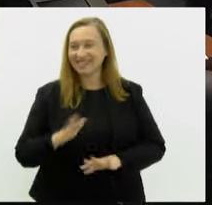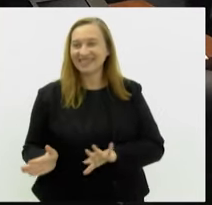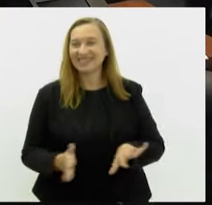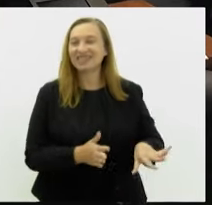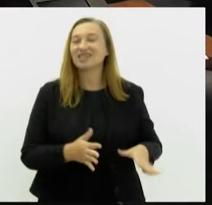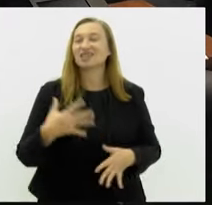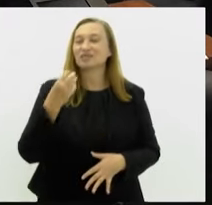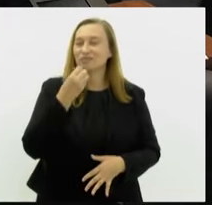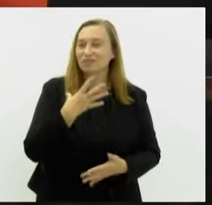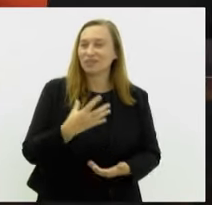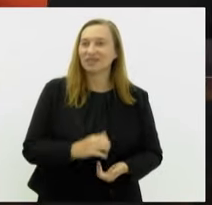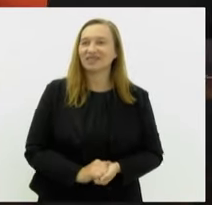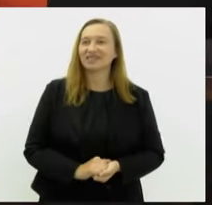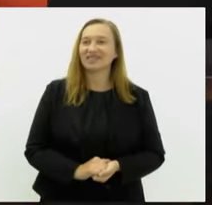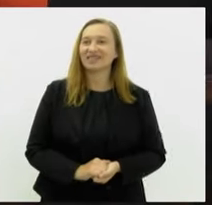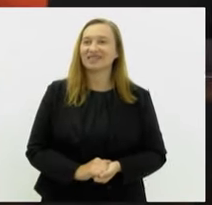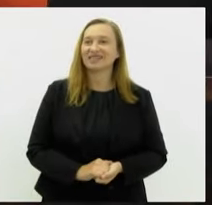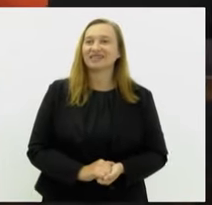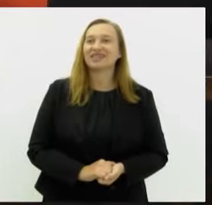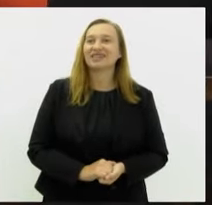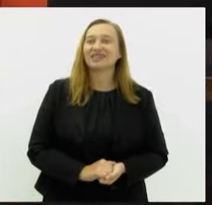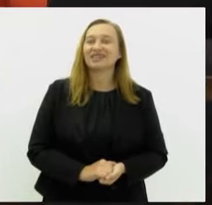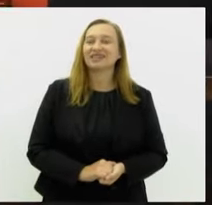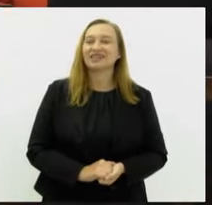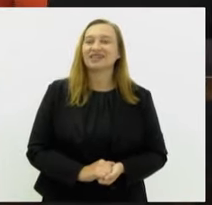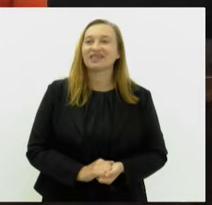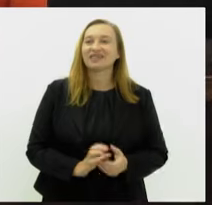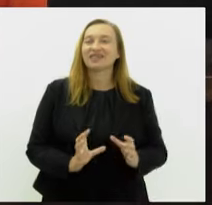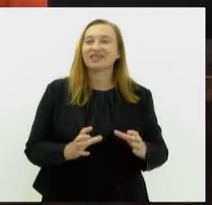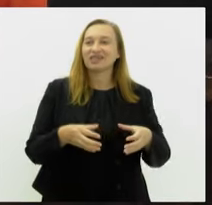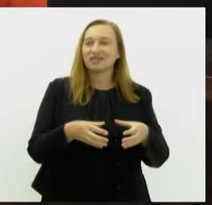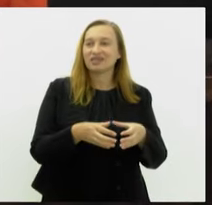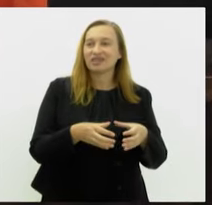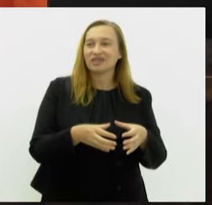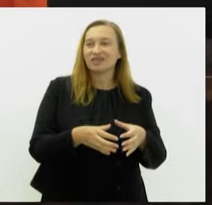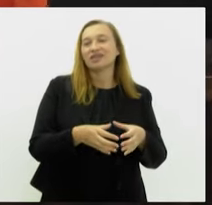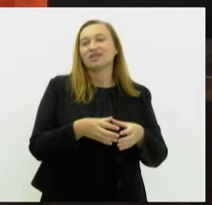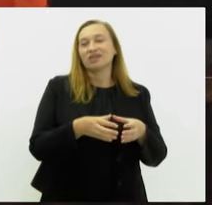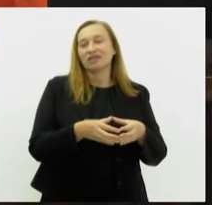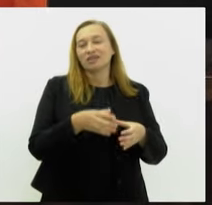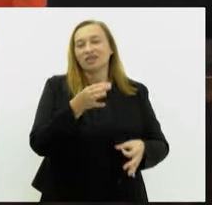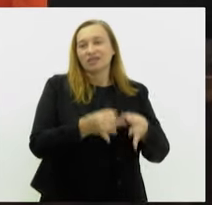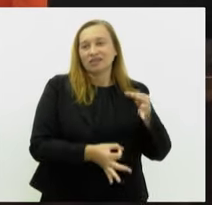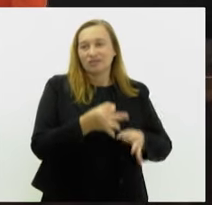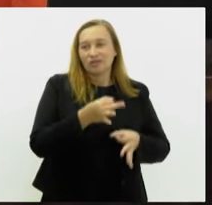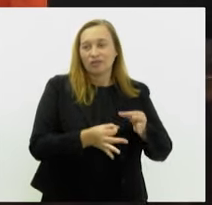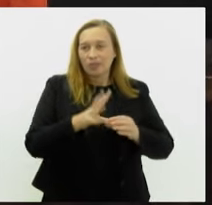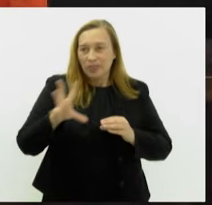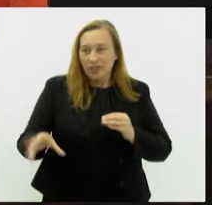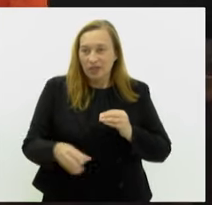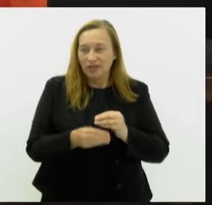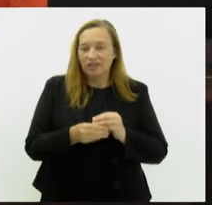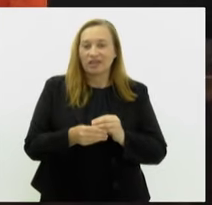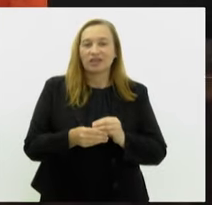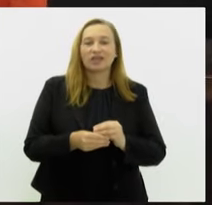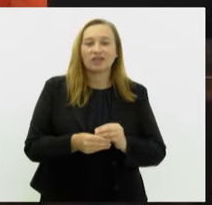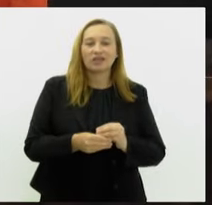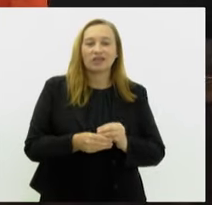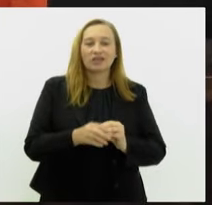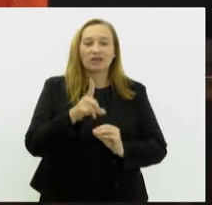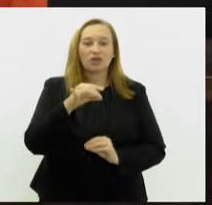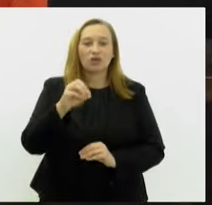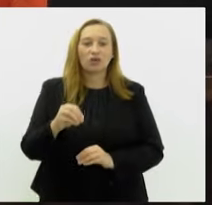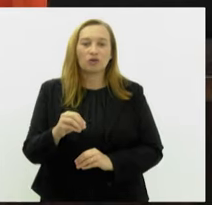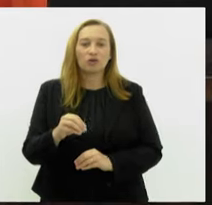Bom, para emitir parecer, Comissão de Legislação Constitucional Complementar e Códigos.